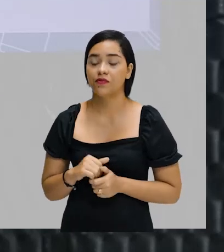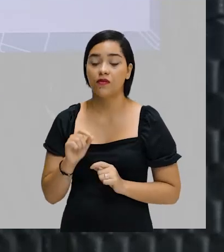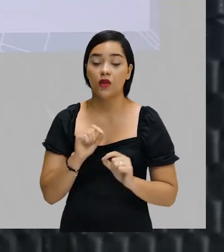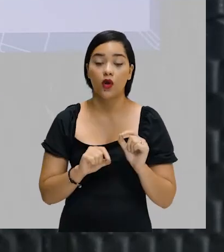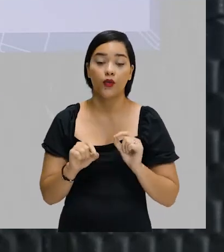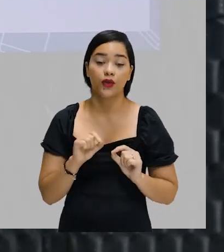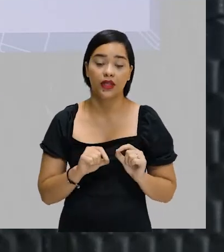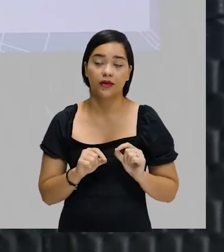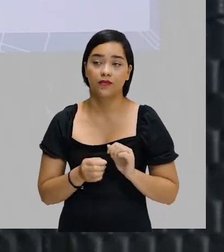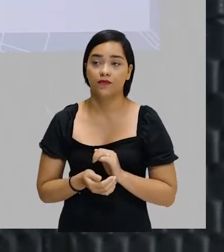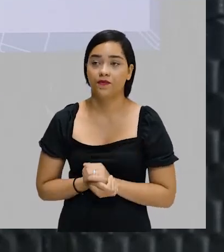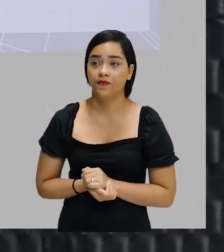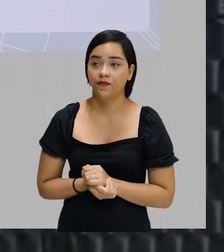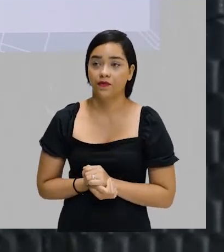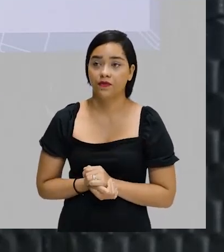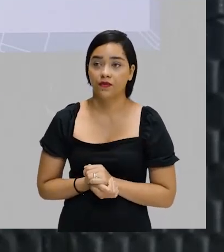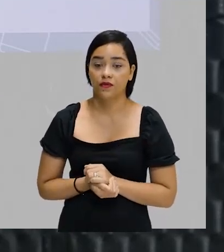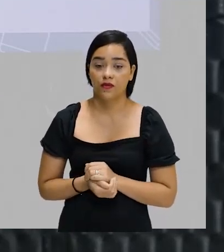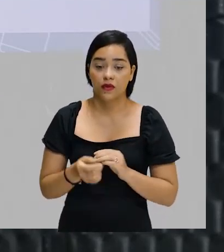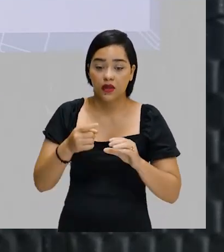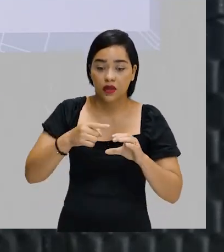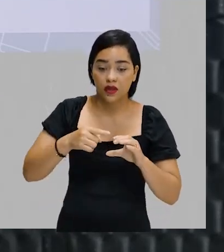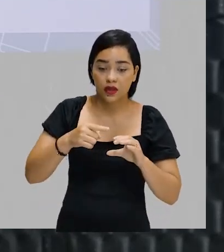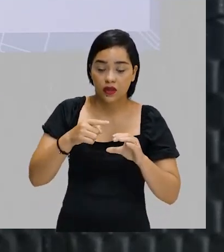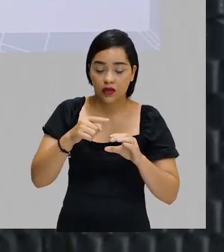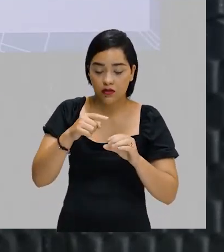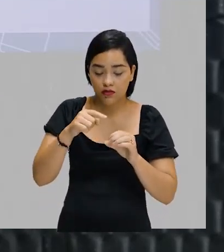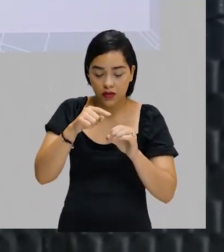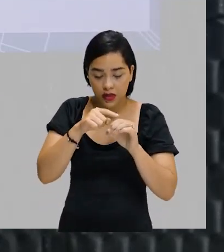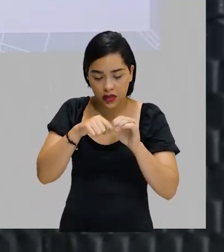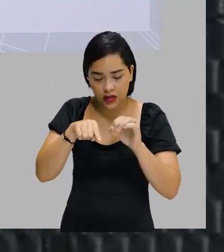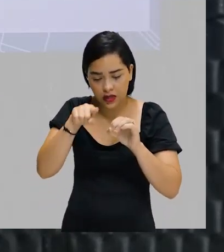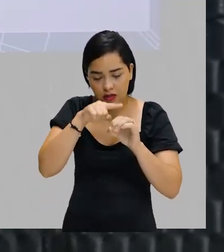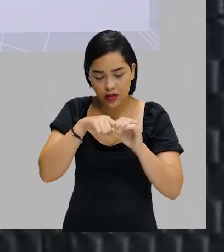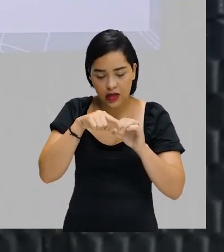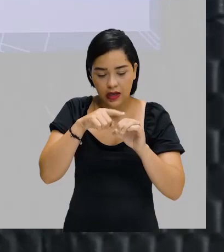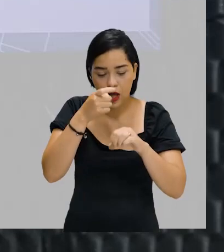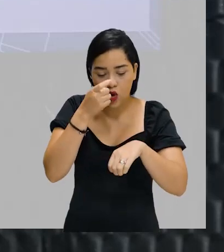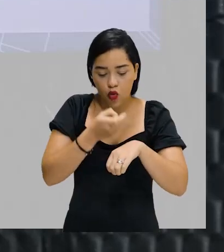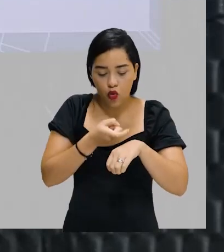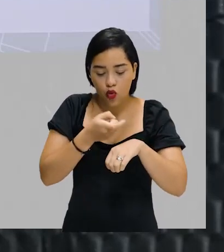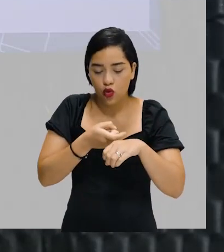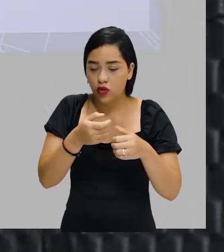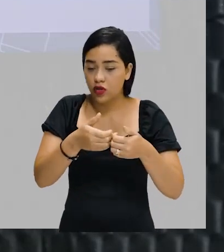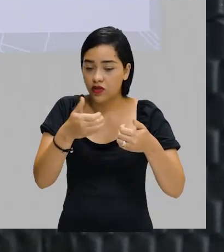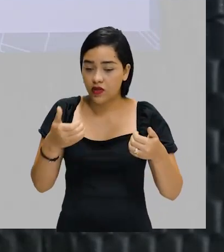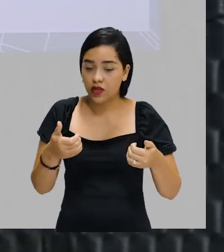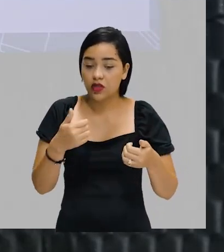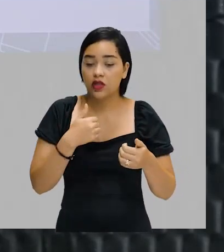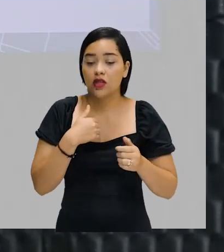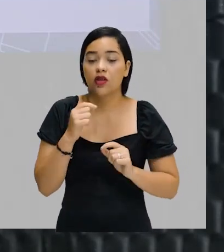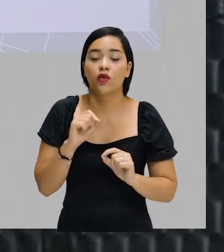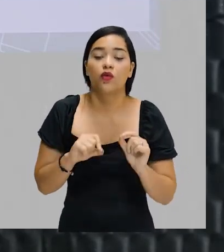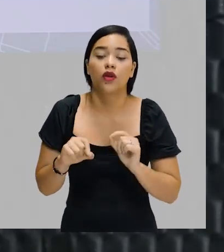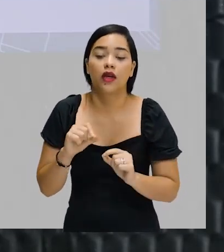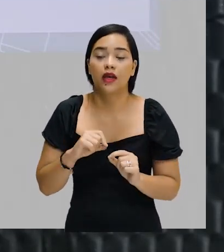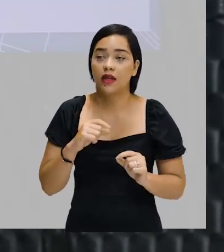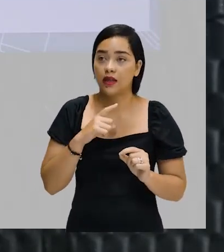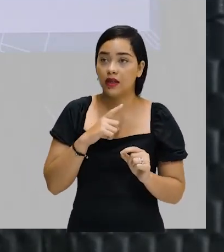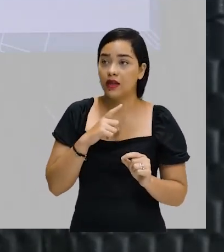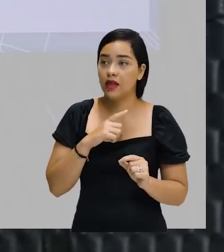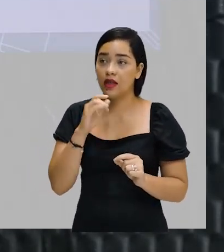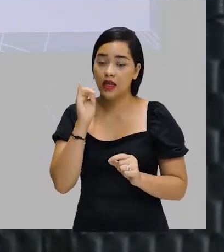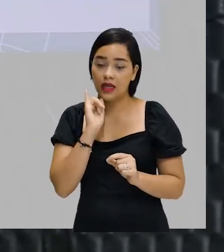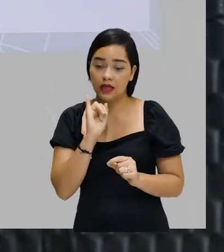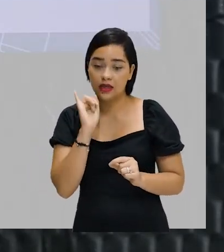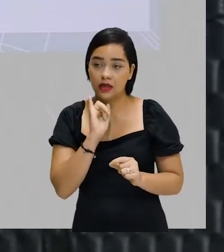uma partícula esférica, maciça e indivisível. E aí que eu estou trazendo como